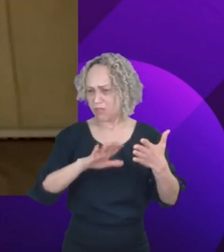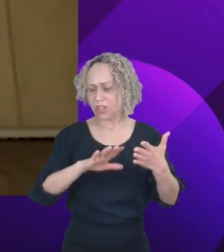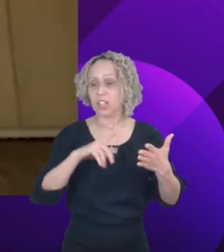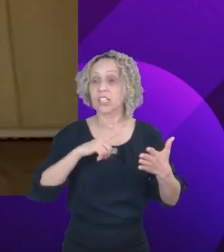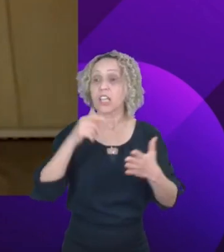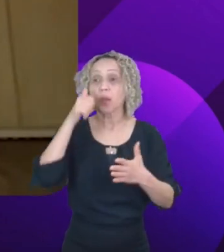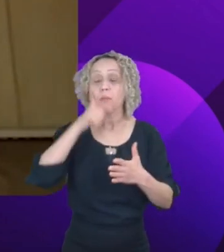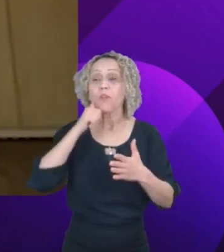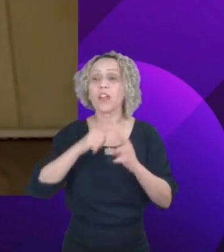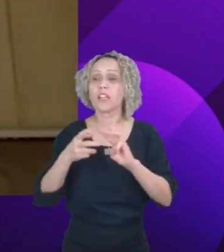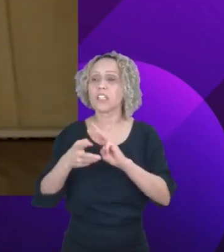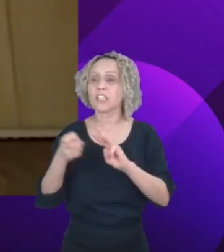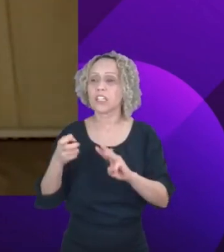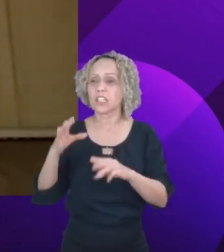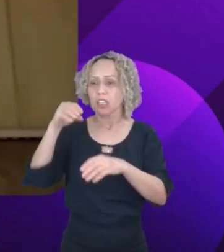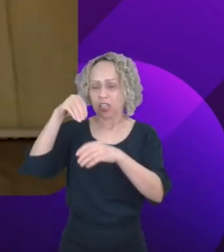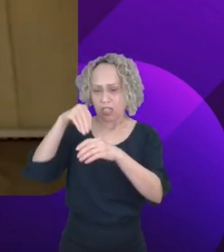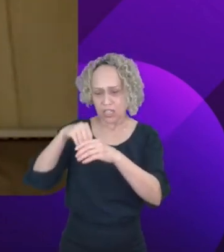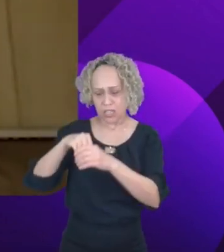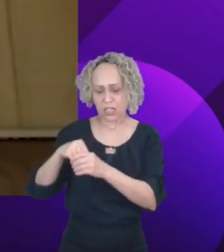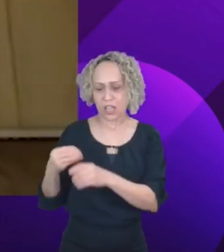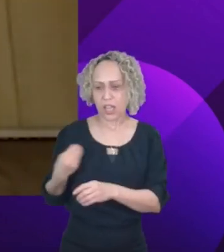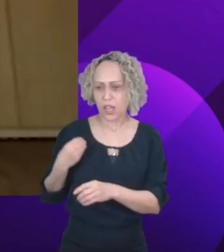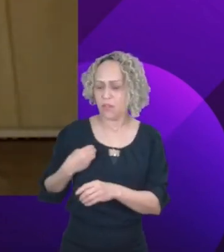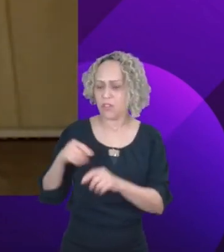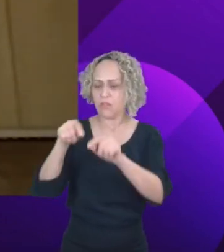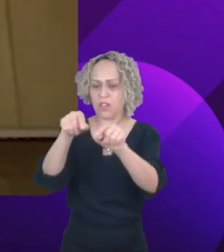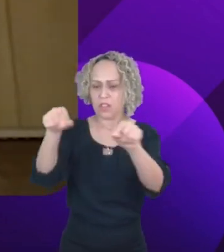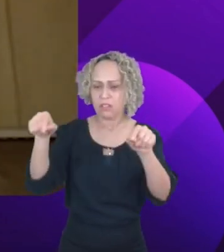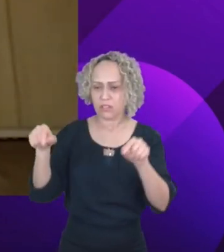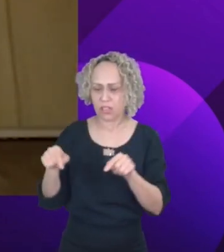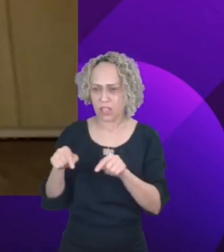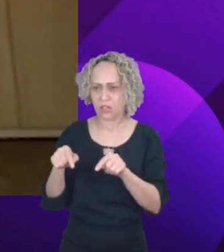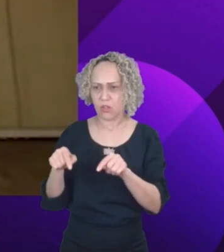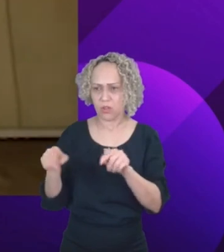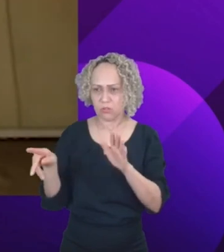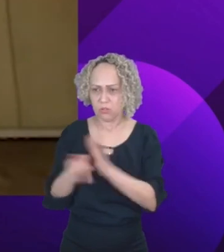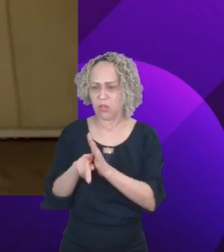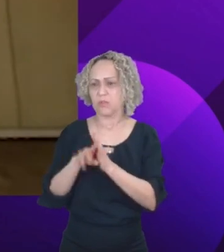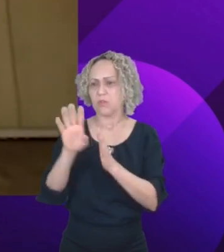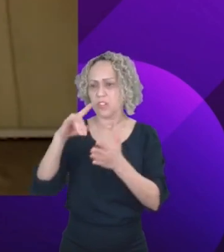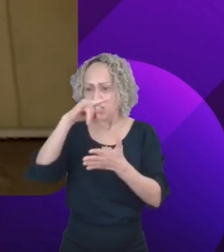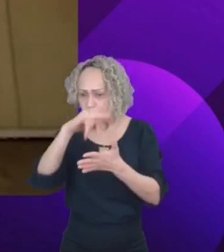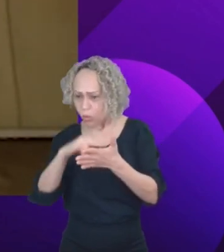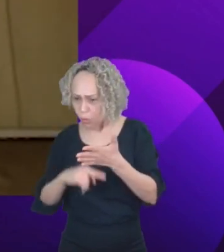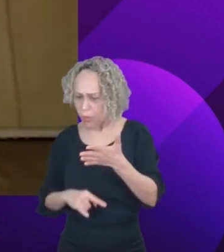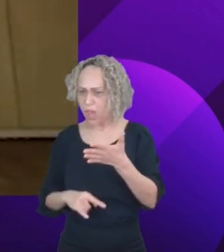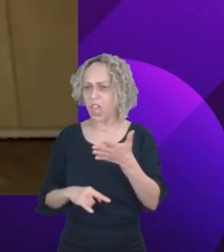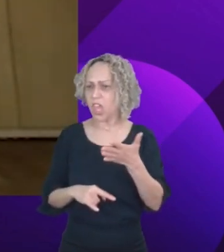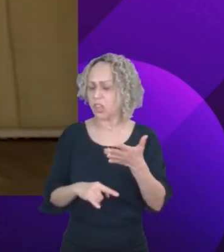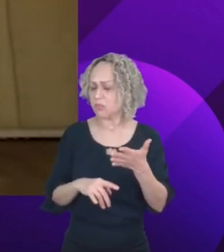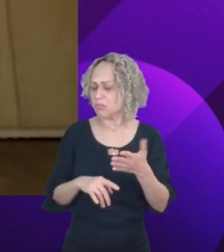hoje que vivem em territórios demarcados e homologados, tem mulheres indígenas que vivem em territórios não demarcados, em territórios